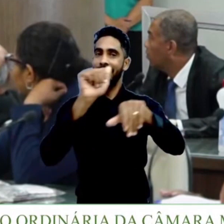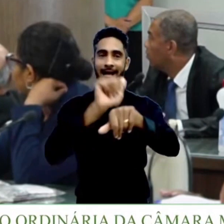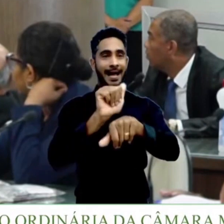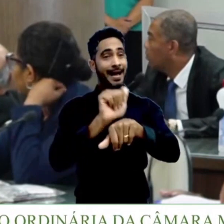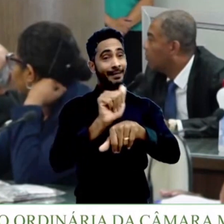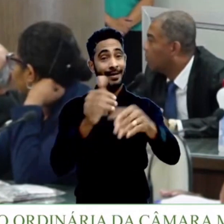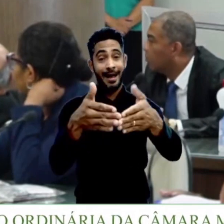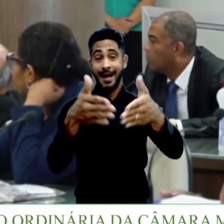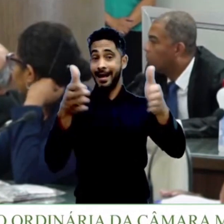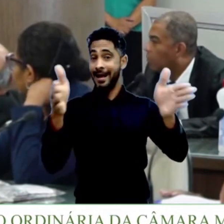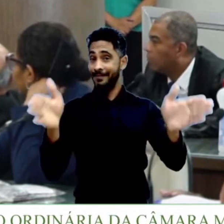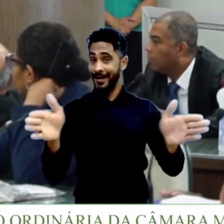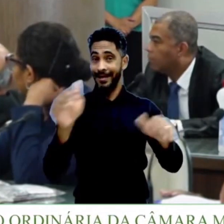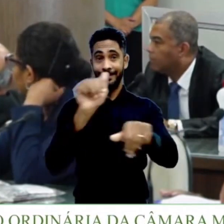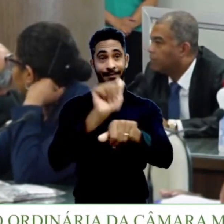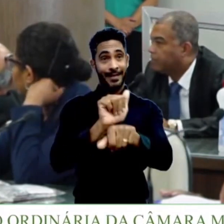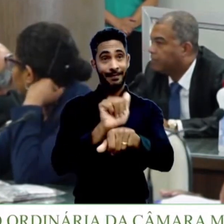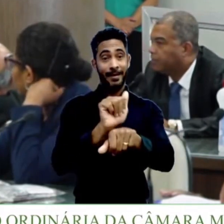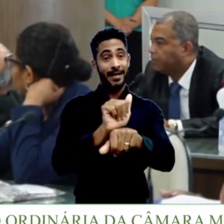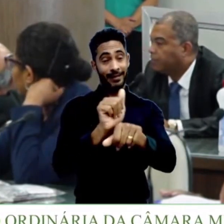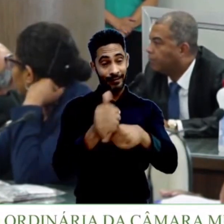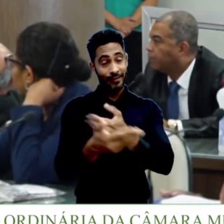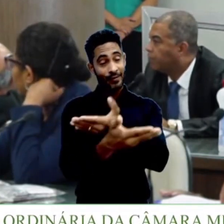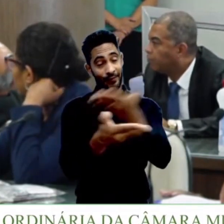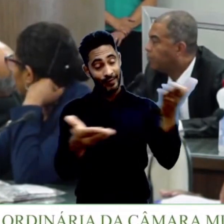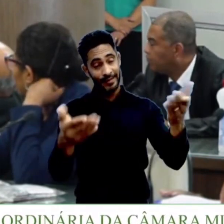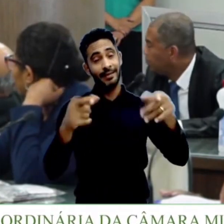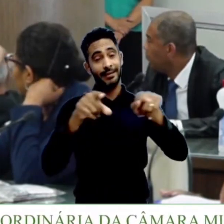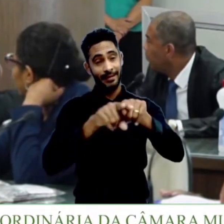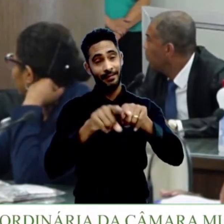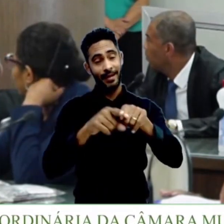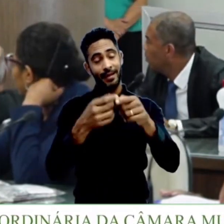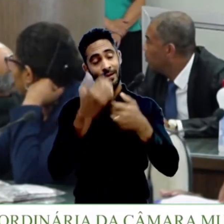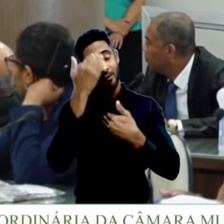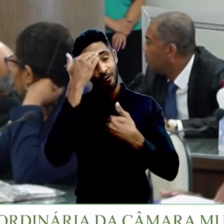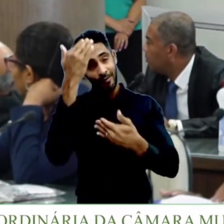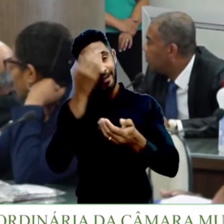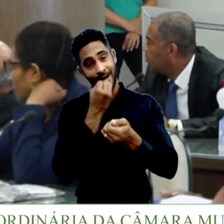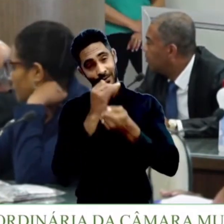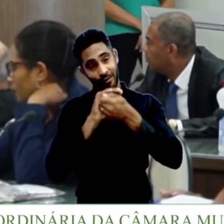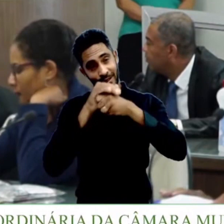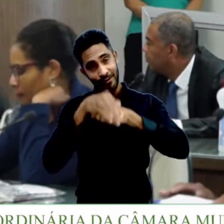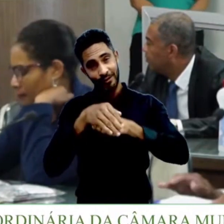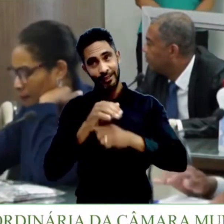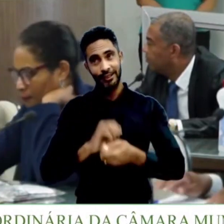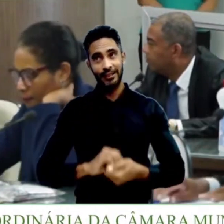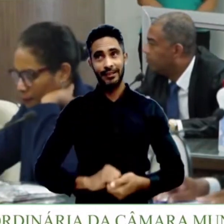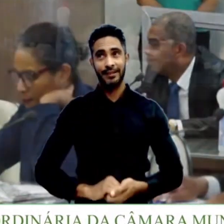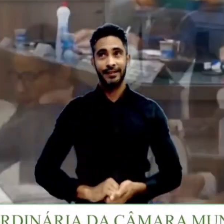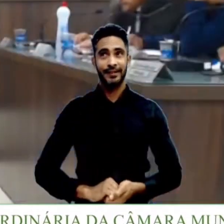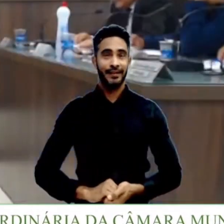Nossas porteiras estão abertas para essa casa também. Obrigada, boa noite.